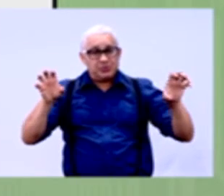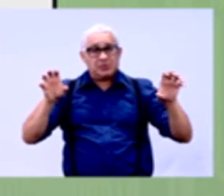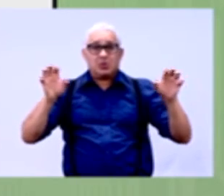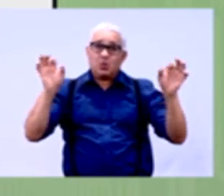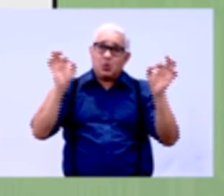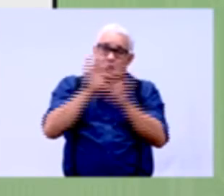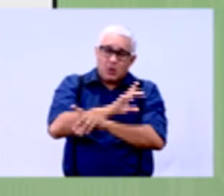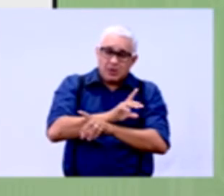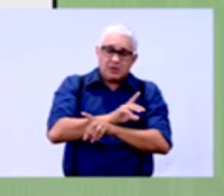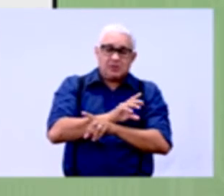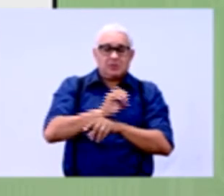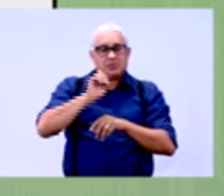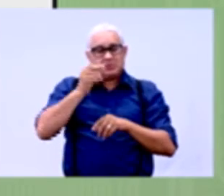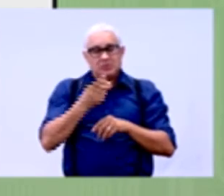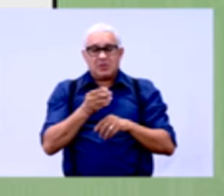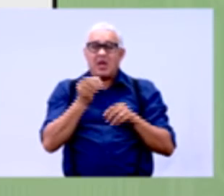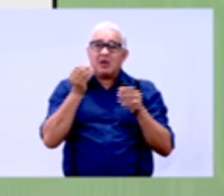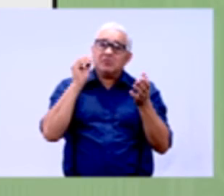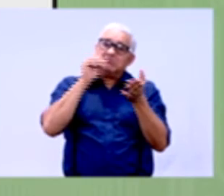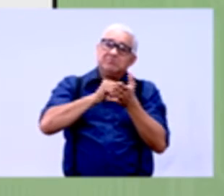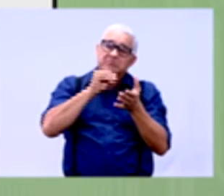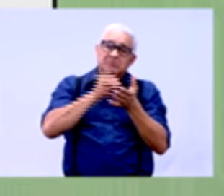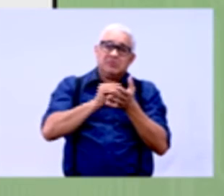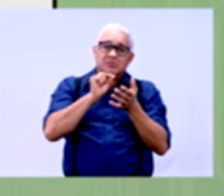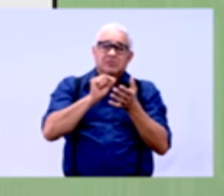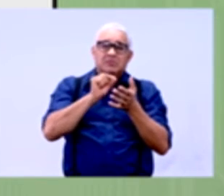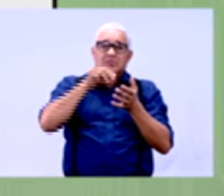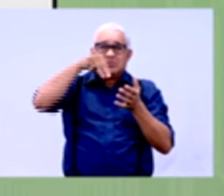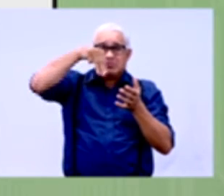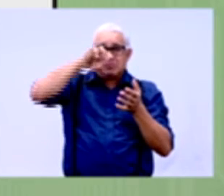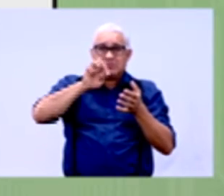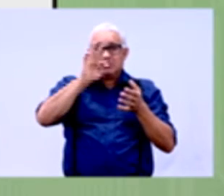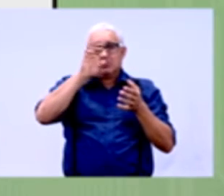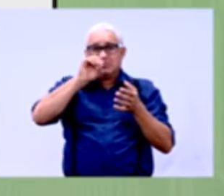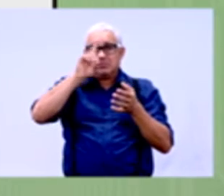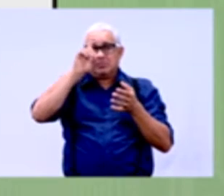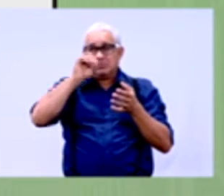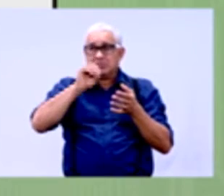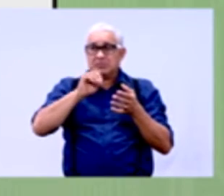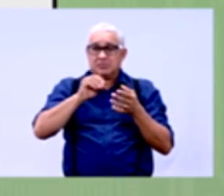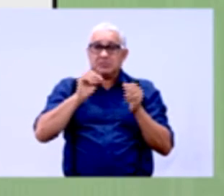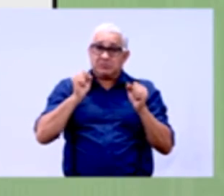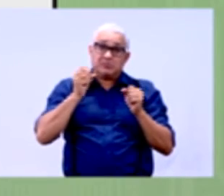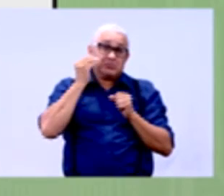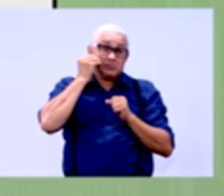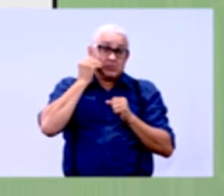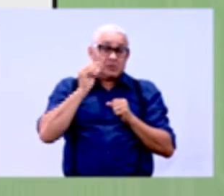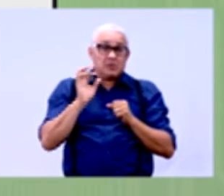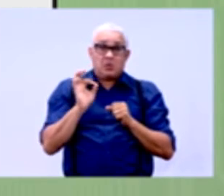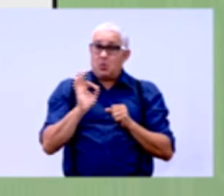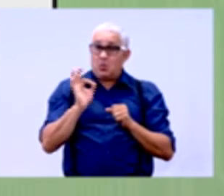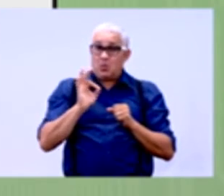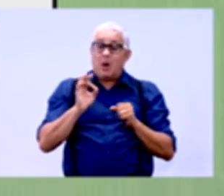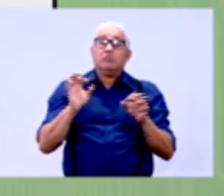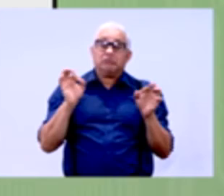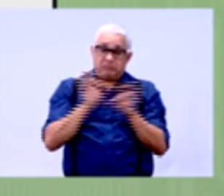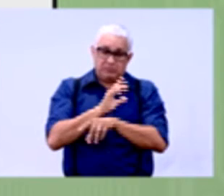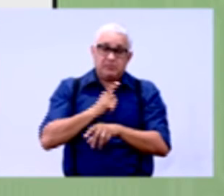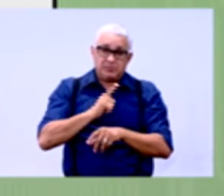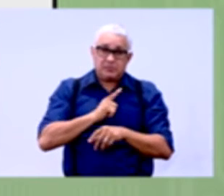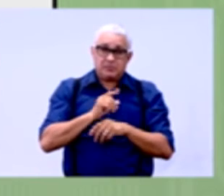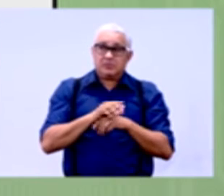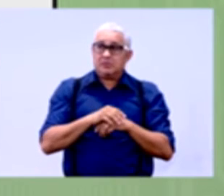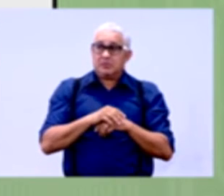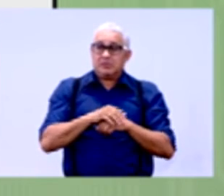completa, né? Se não está faltando método nenhum. E aqui nós podemos verificar que não, que ela está completa, porque eu